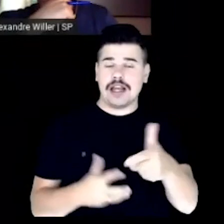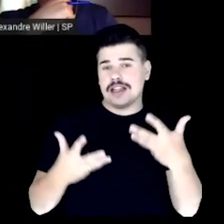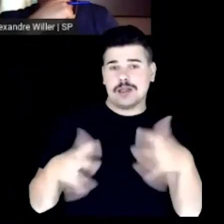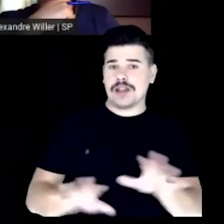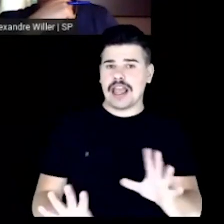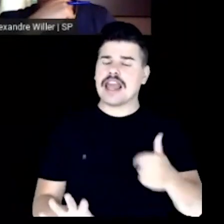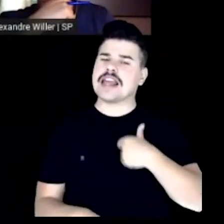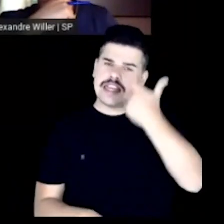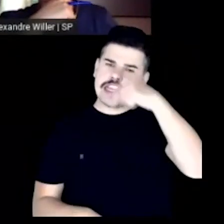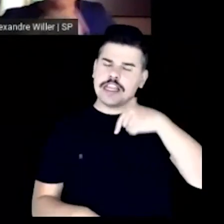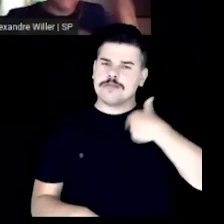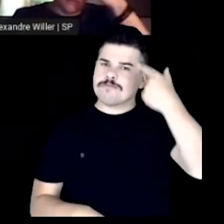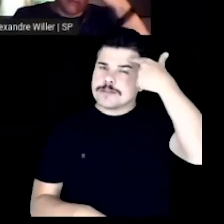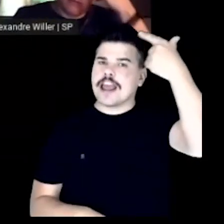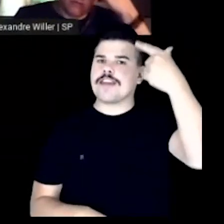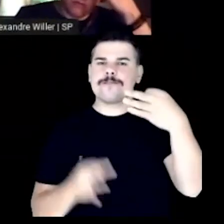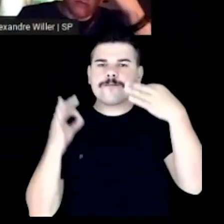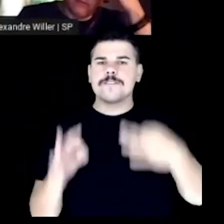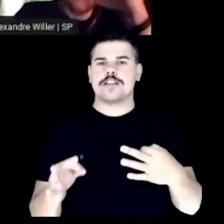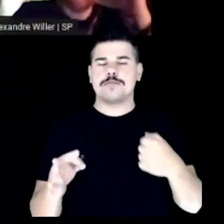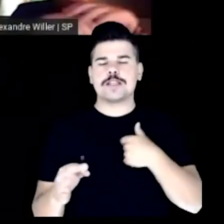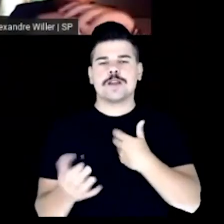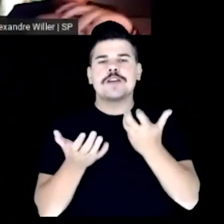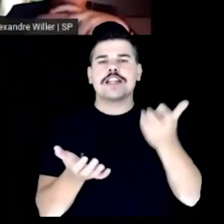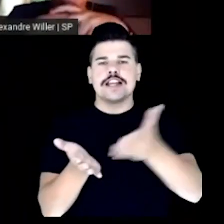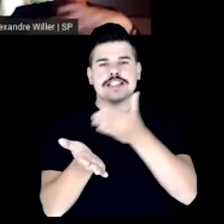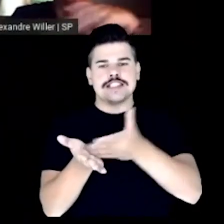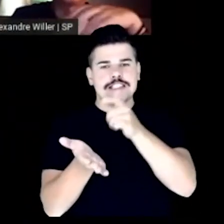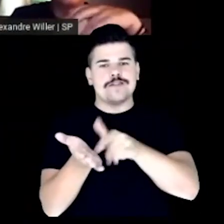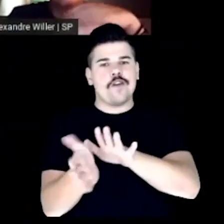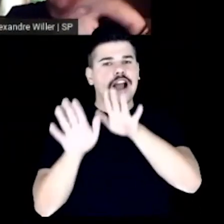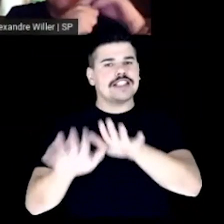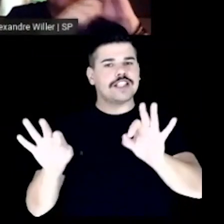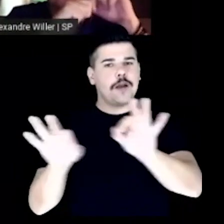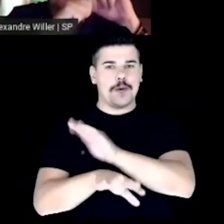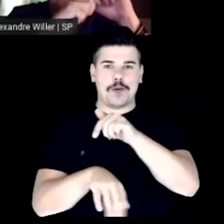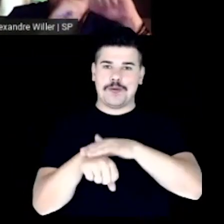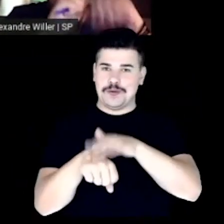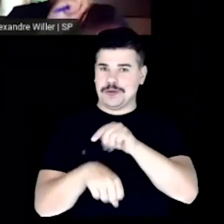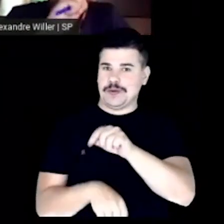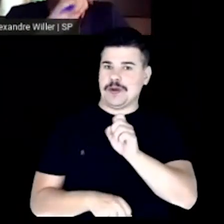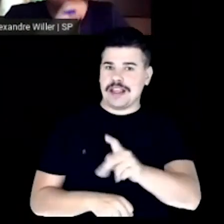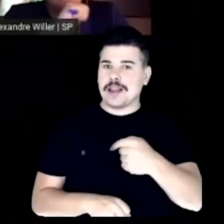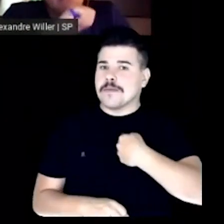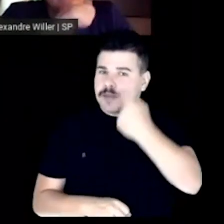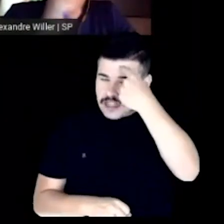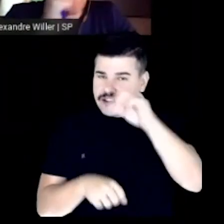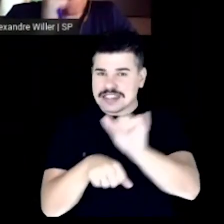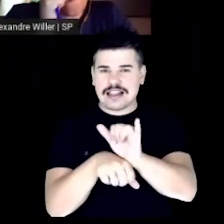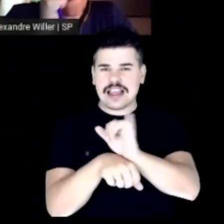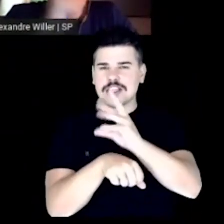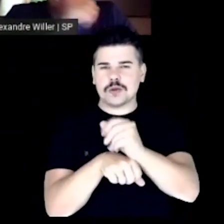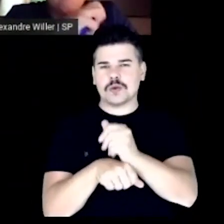eu tinha desde o início assim, muito firme a ideia de como ele deveria ser, né, já fisicamente.